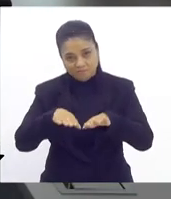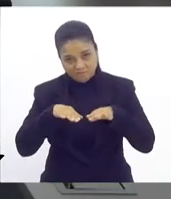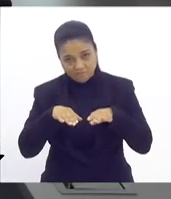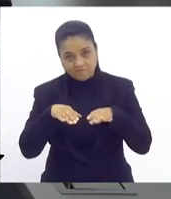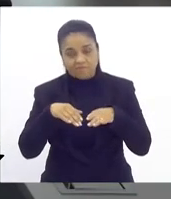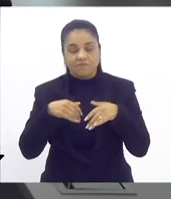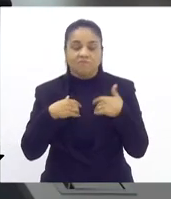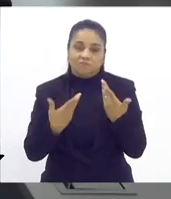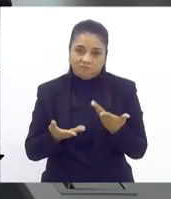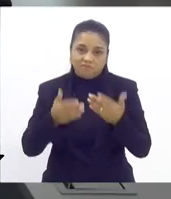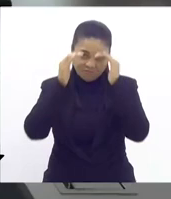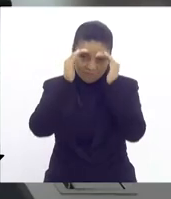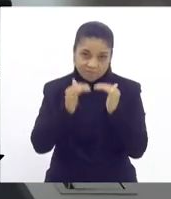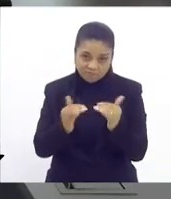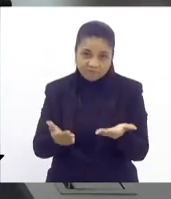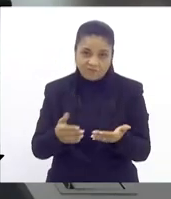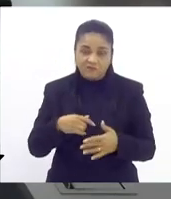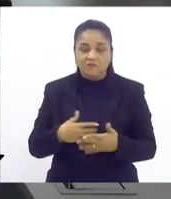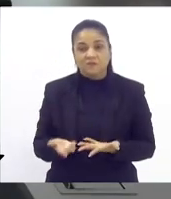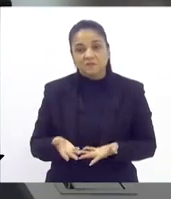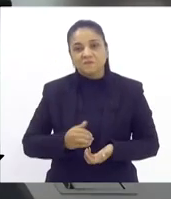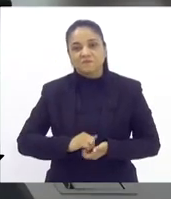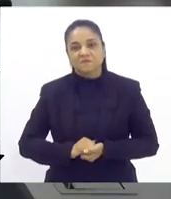satisfação que a gente que a gente deseja